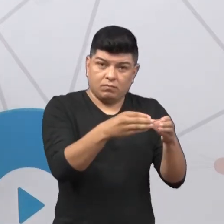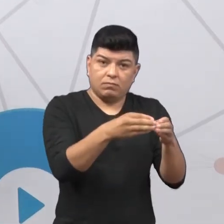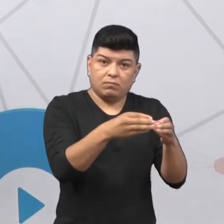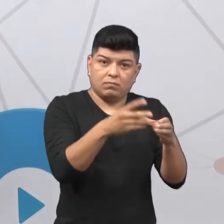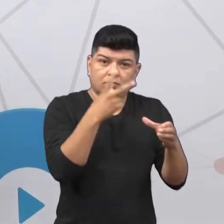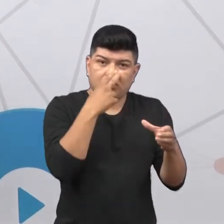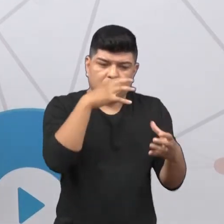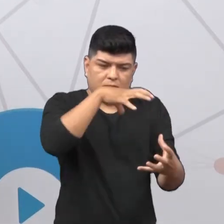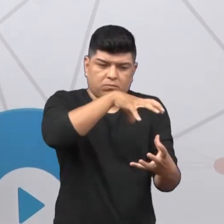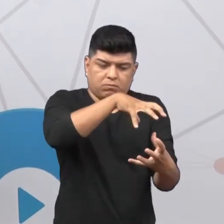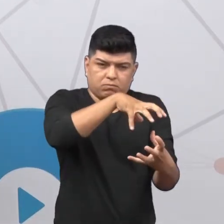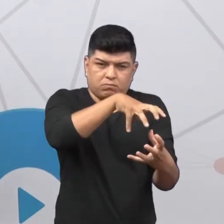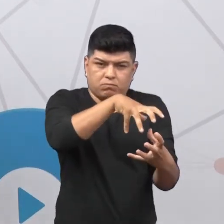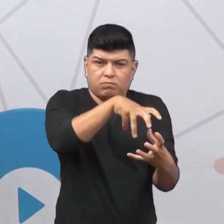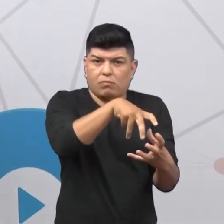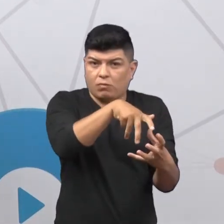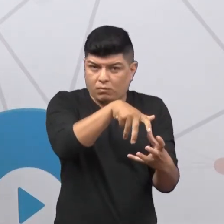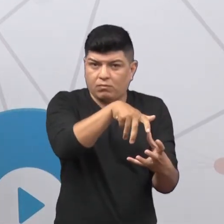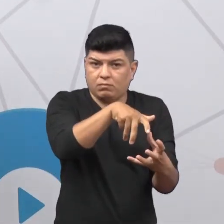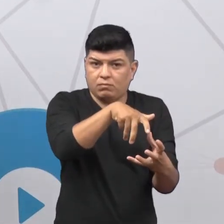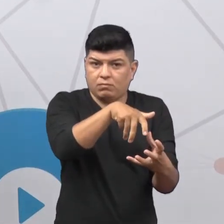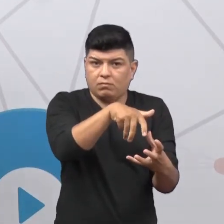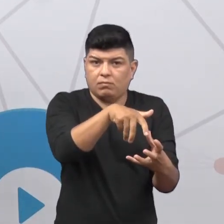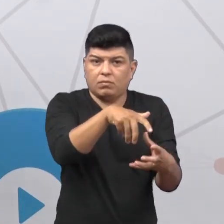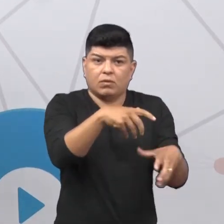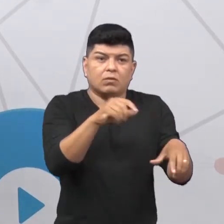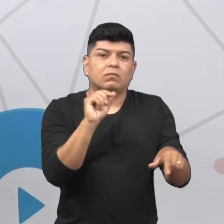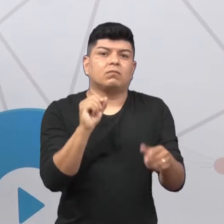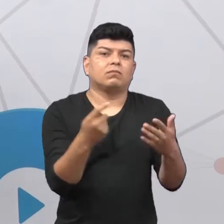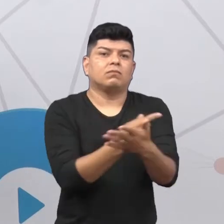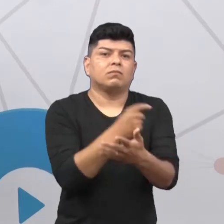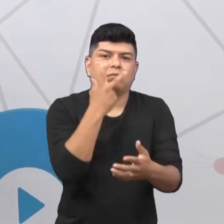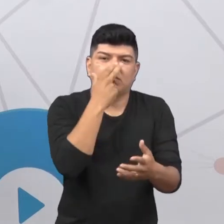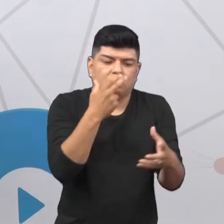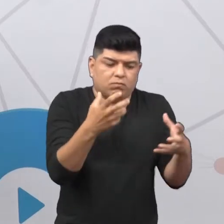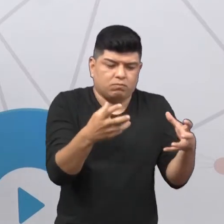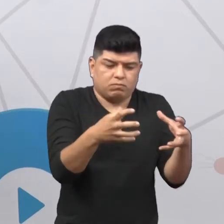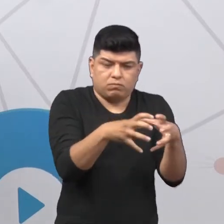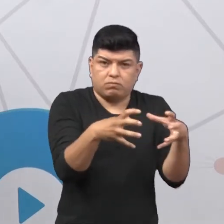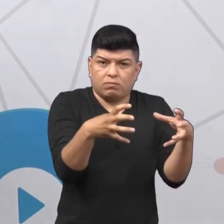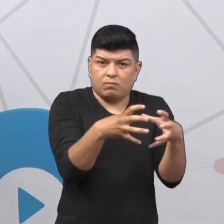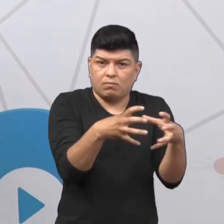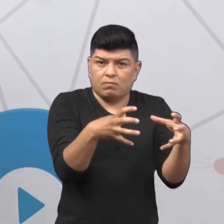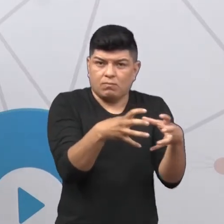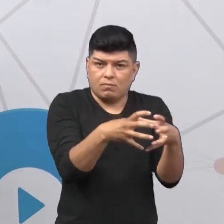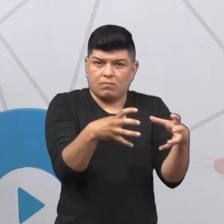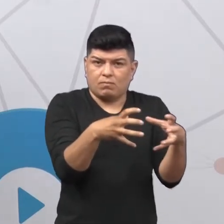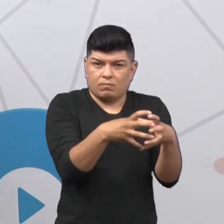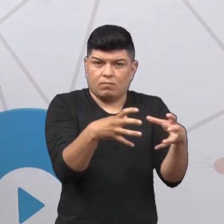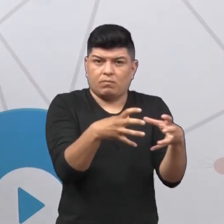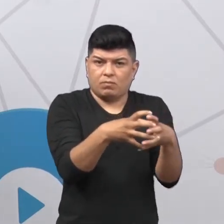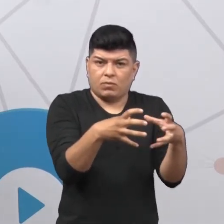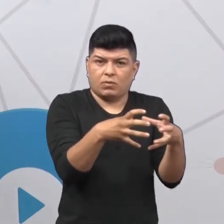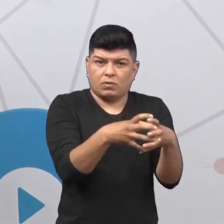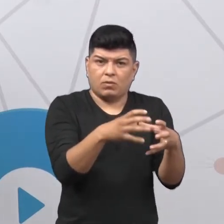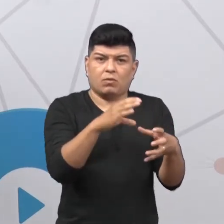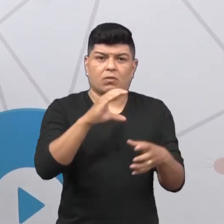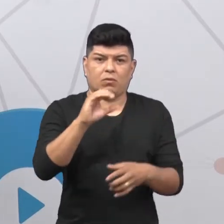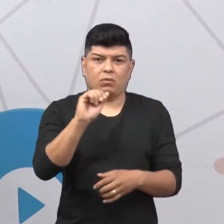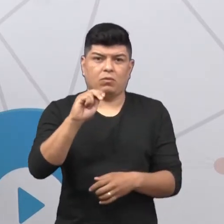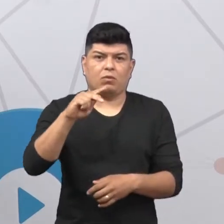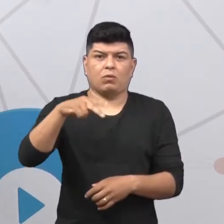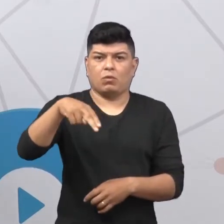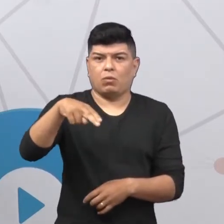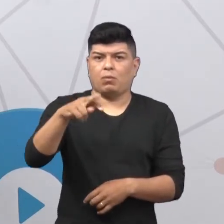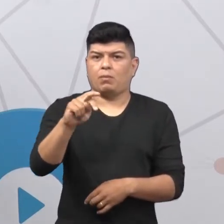certa pressão sobre esse gás, as moléculas elas vão se comprimir e o fato de elas se comprimirem, né, faz com que o